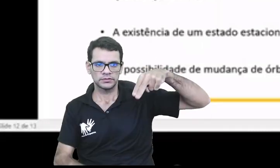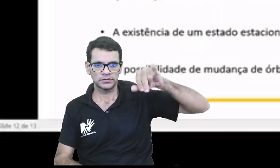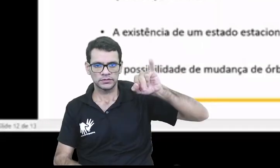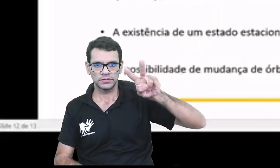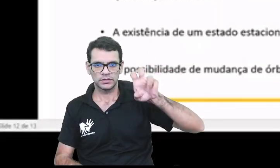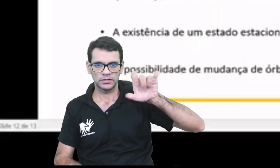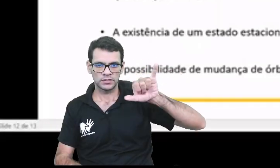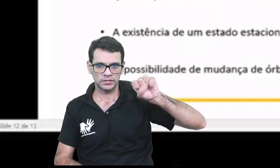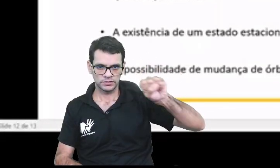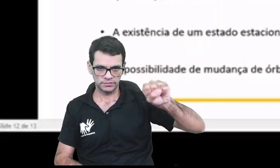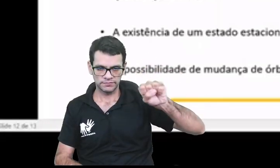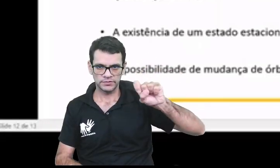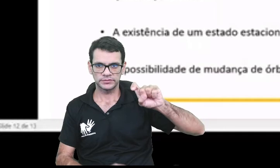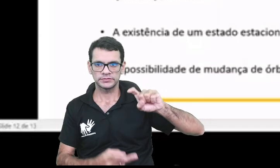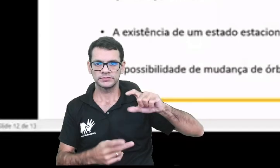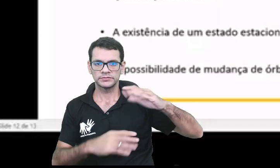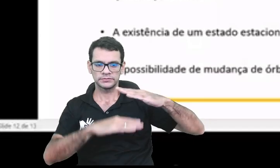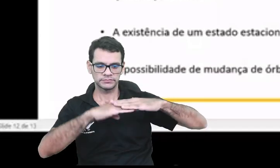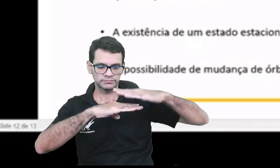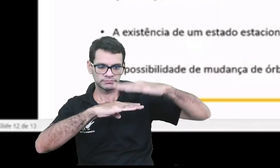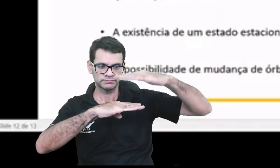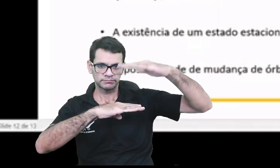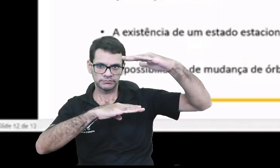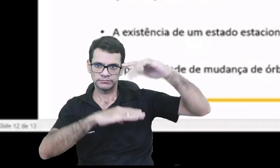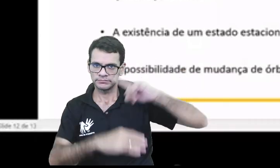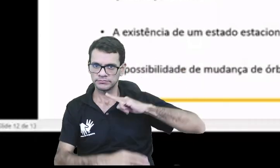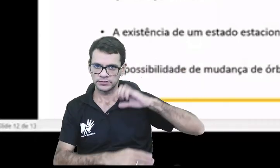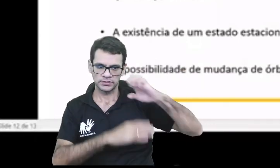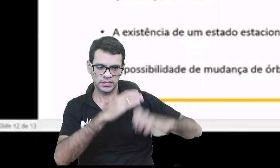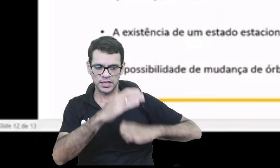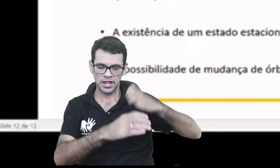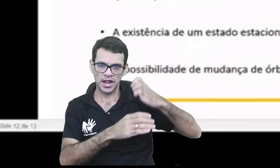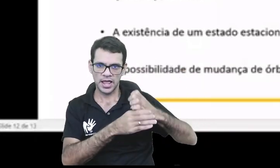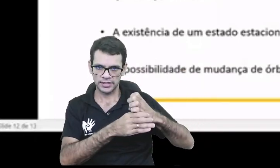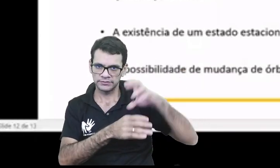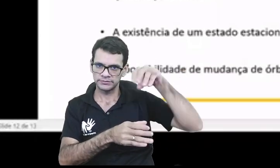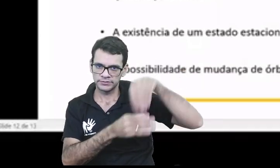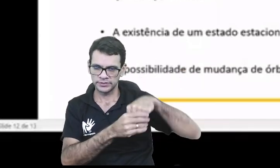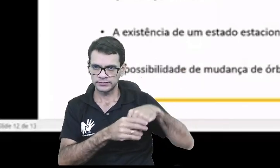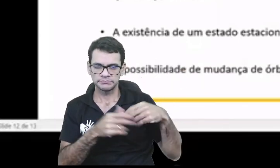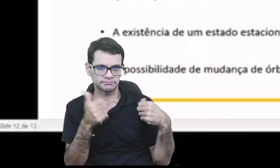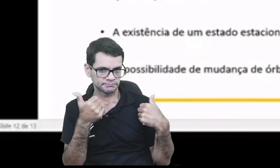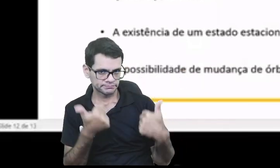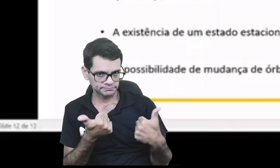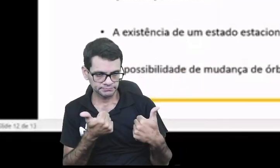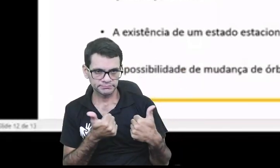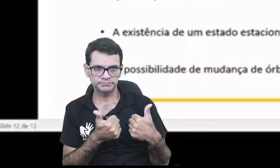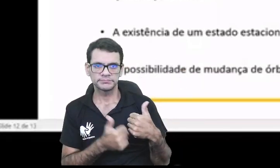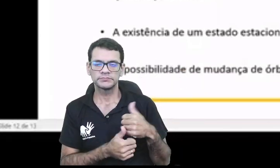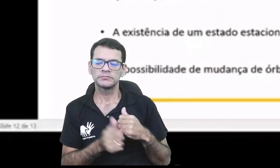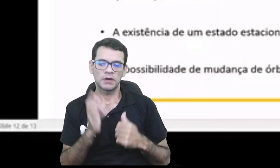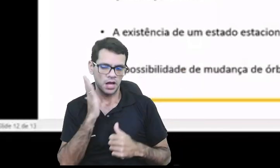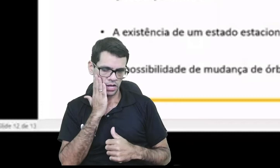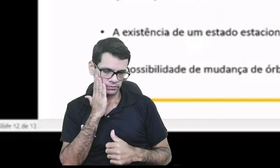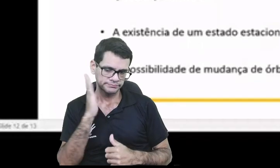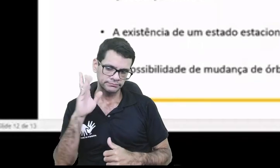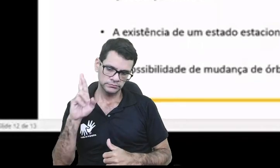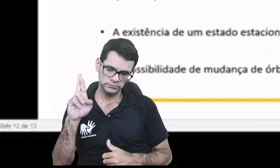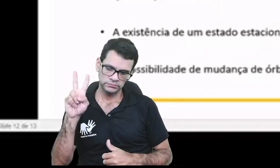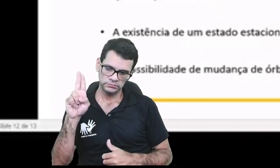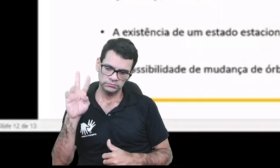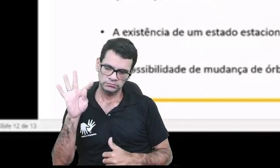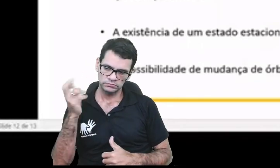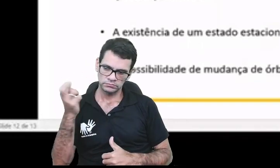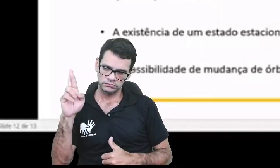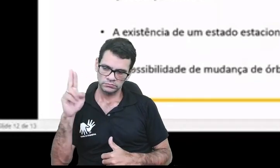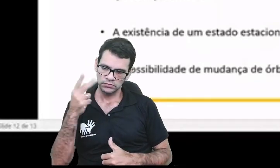isso é onde vai estar disponível, né? Onde vai estar os elétrons. Tá, o Rutherford já falou, os elétrons vão estar em